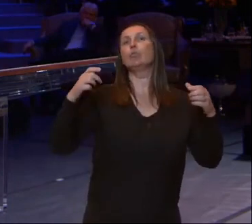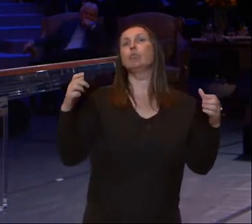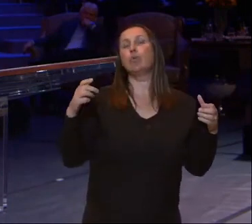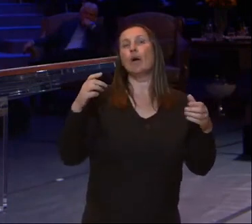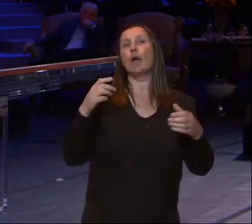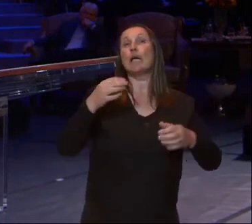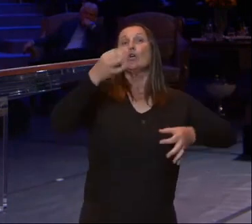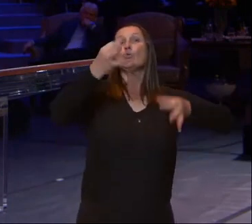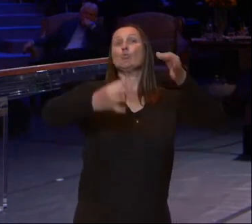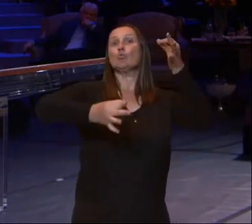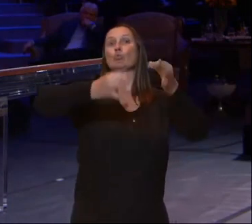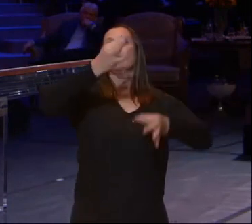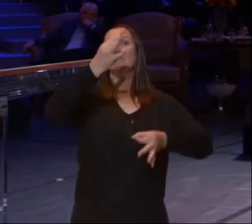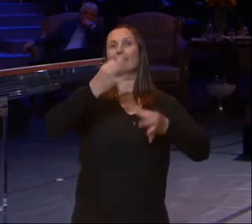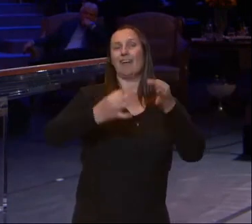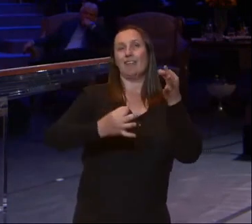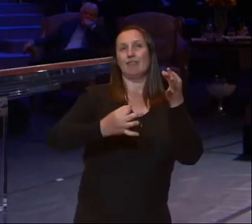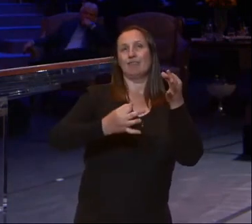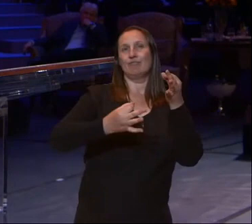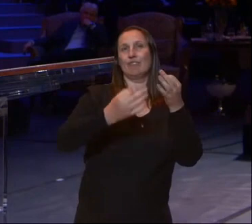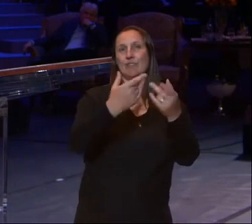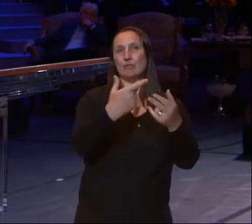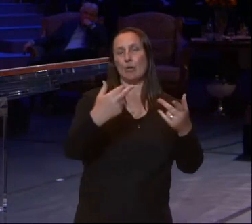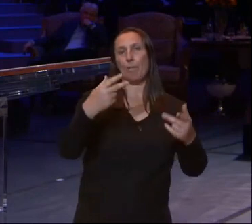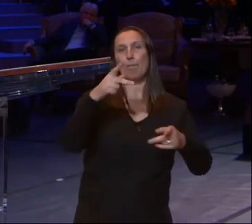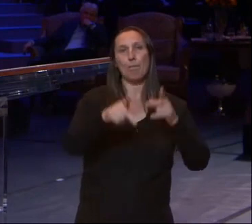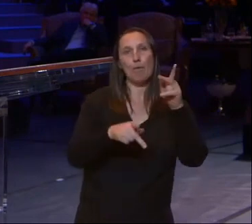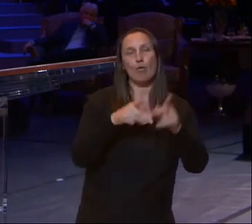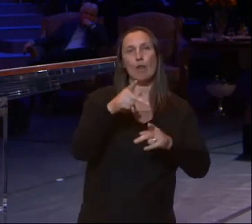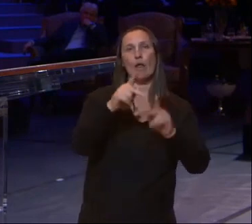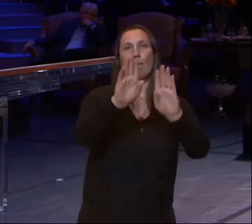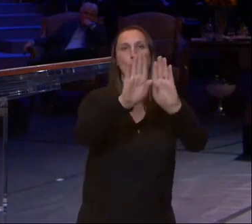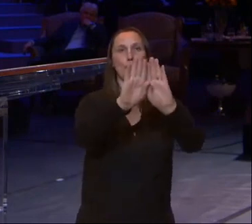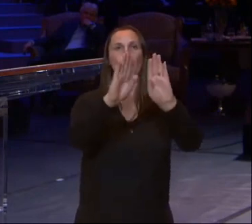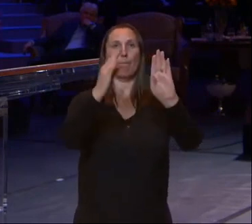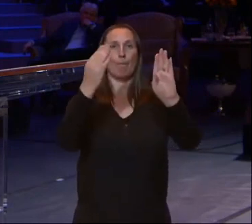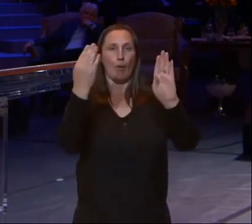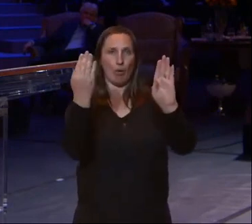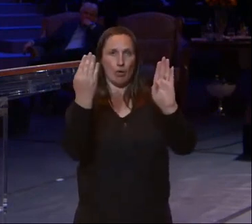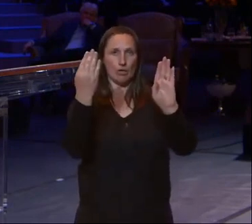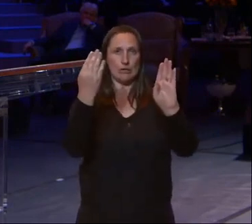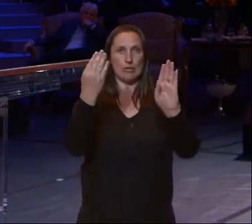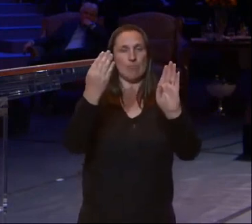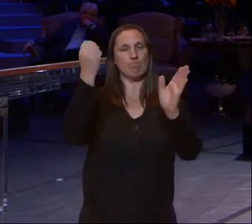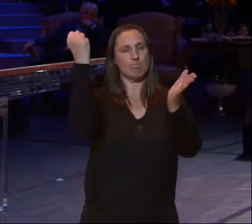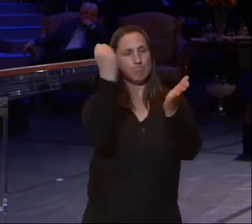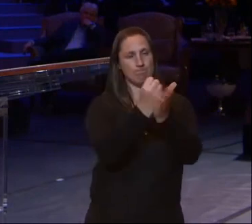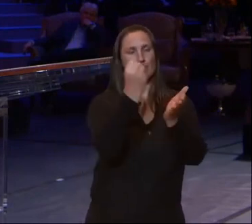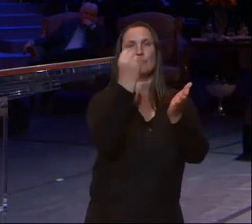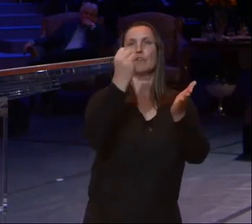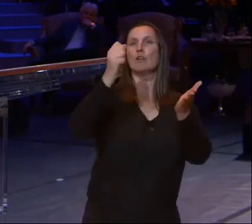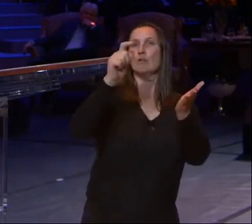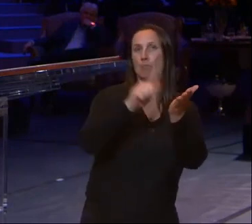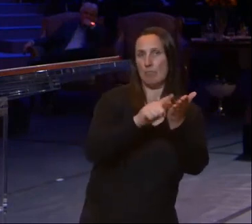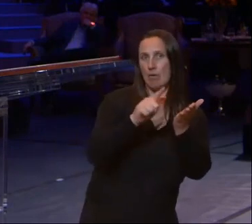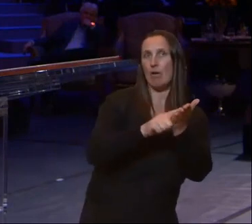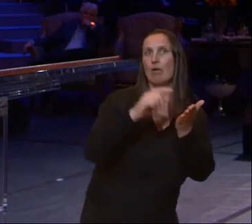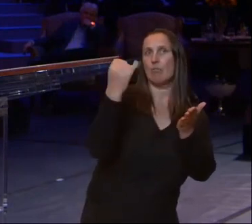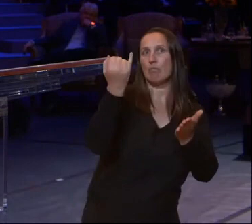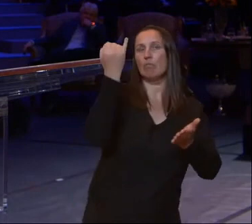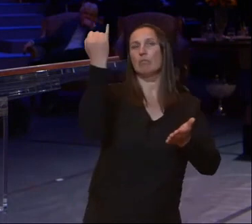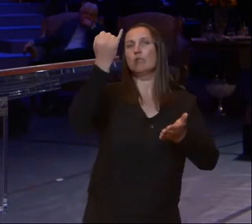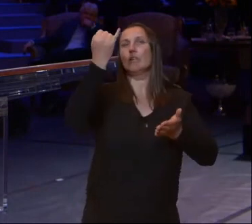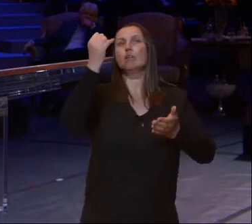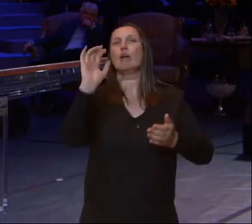que julgavam as causas do povo. Era na porta da cidade que eles faziam contratos, era na porta da cidade que